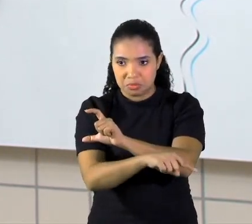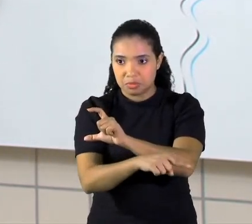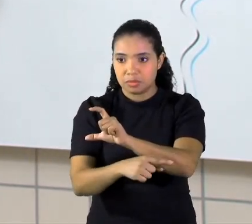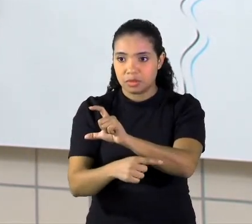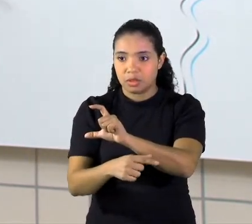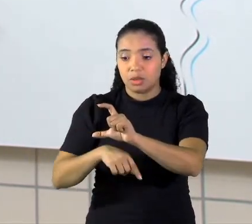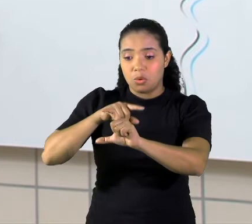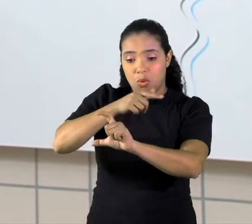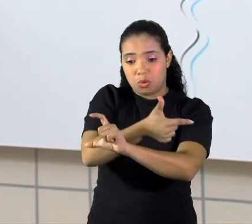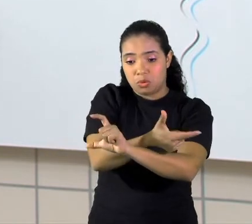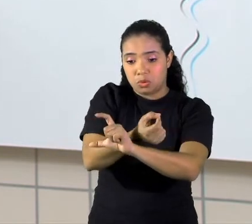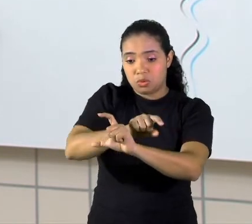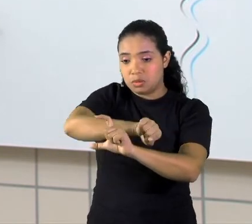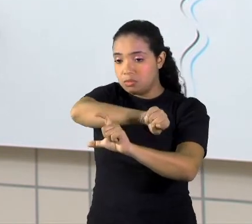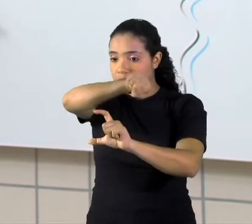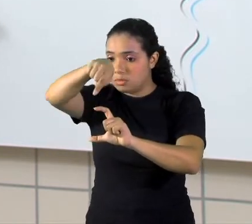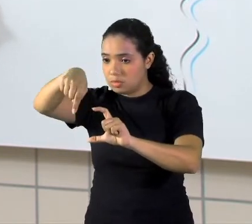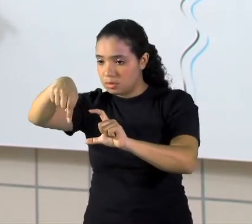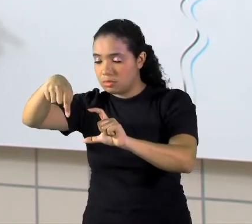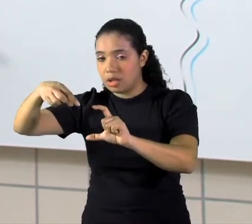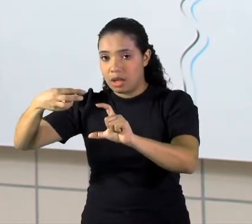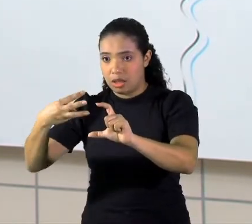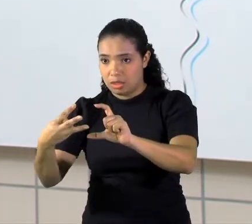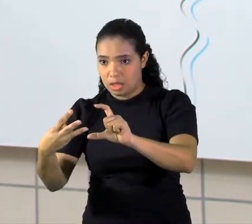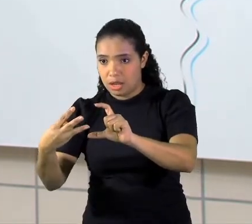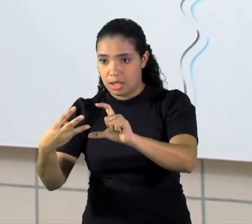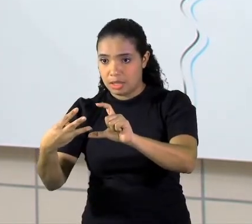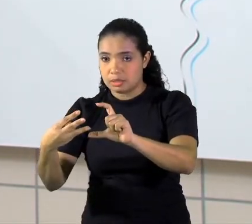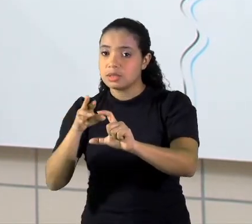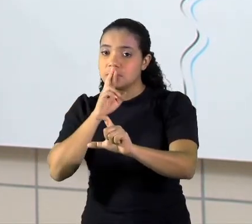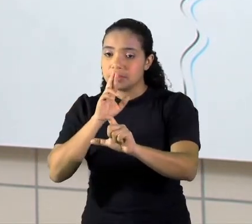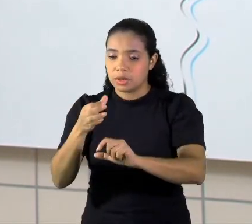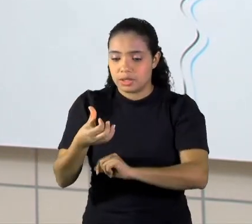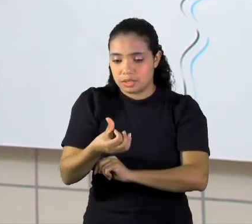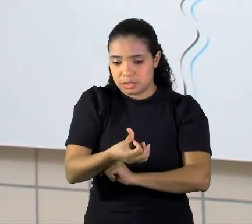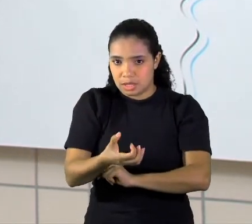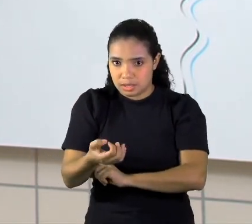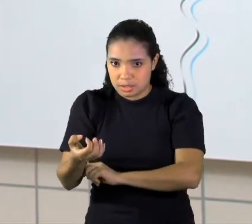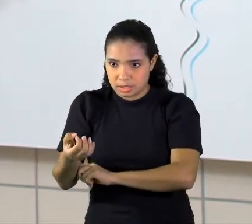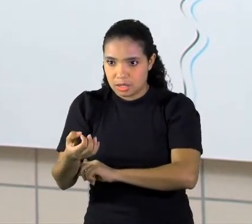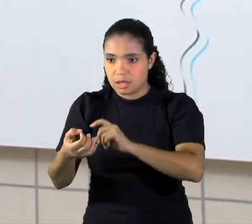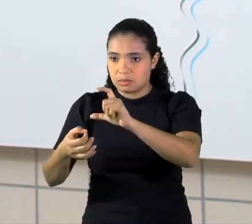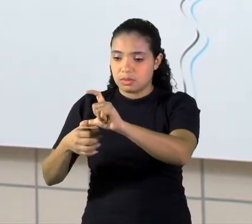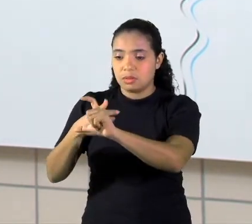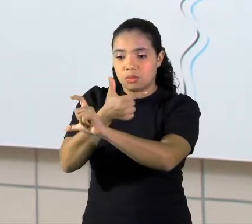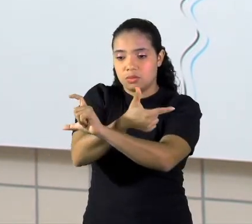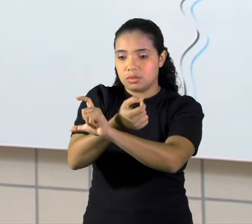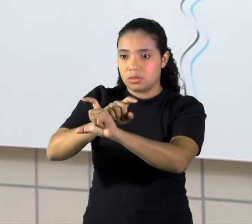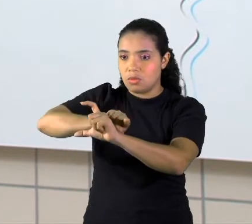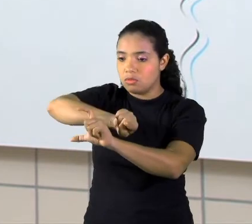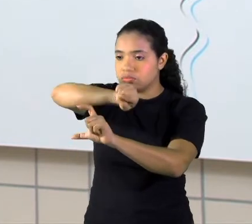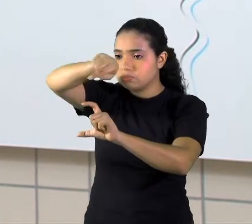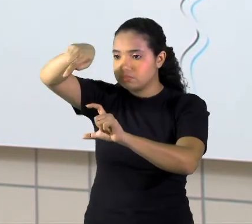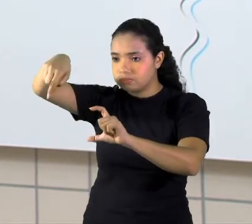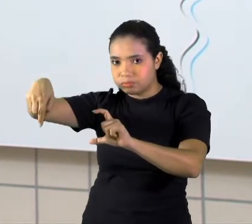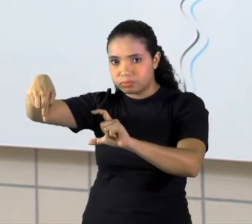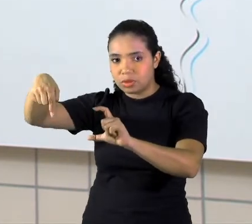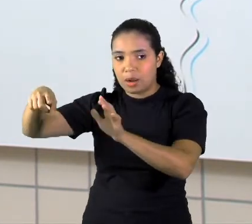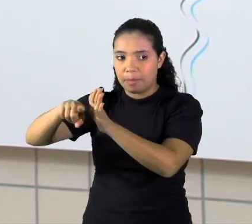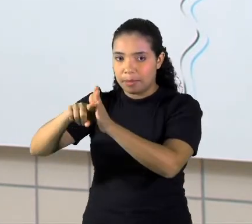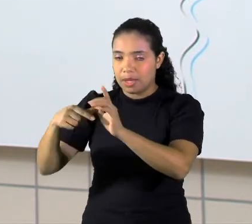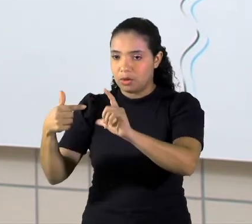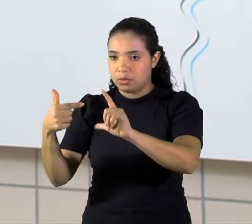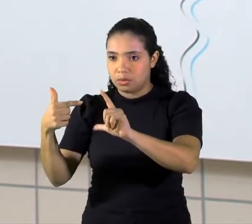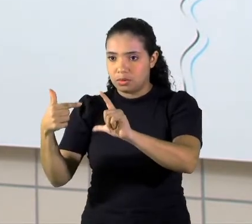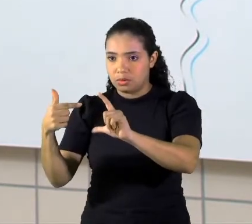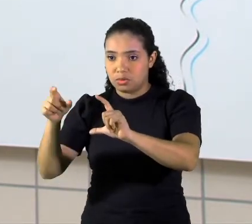200 vezes 3, 600. X vezes menos 200. Aqui eu de novo